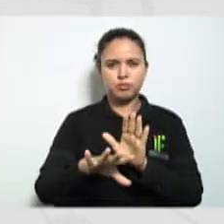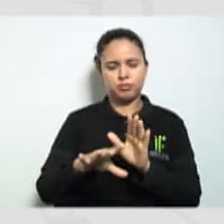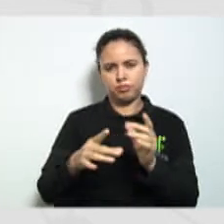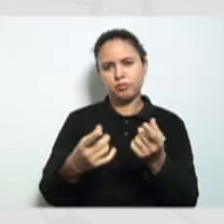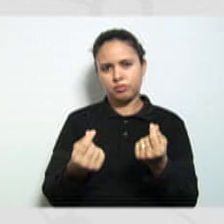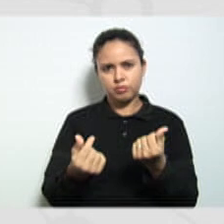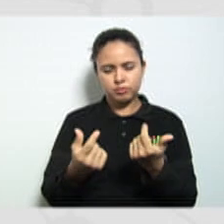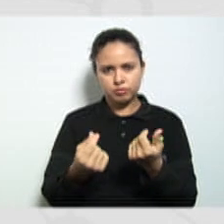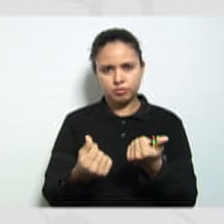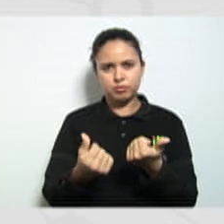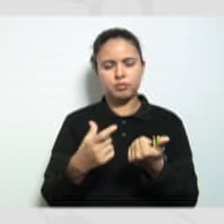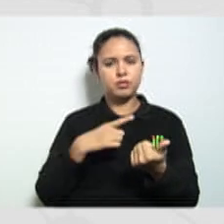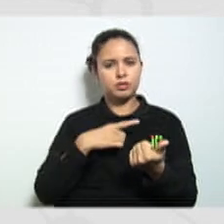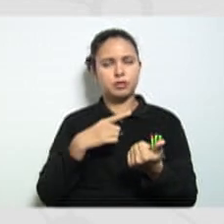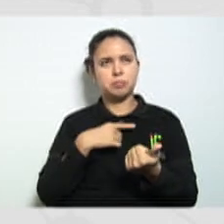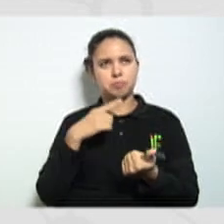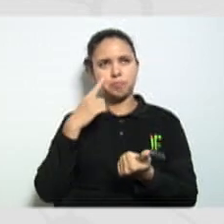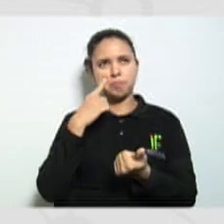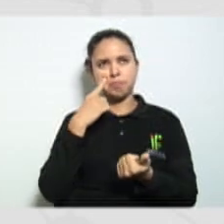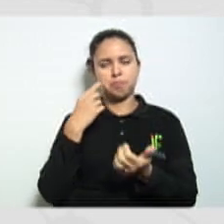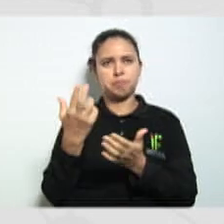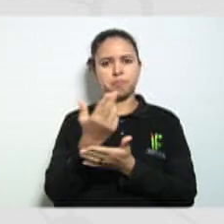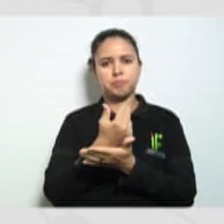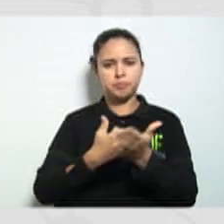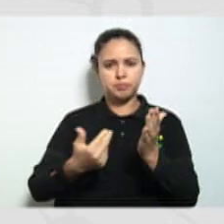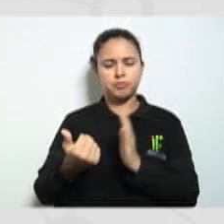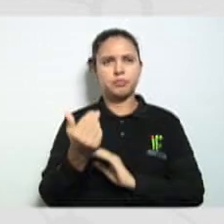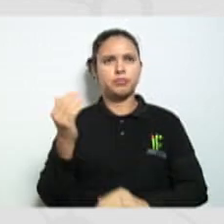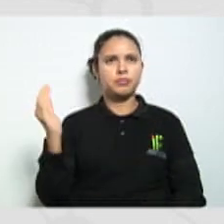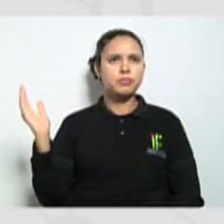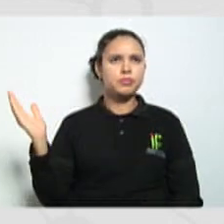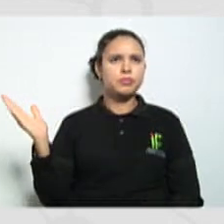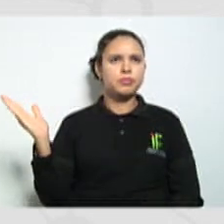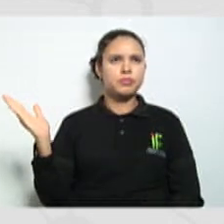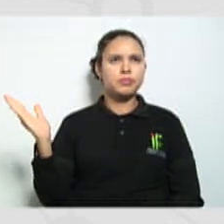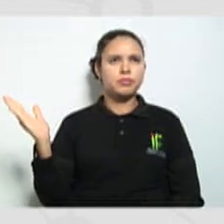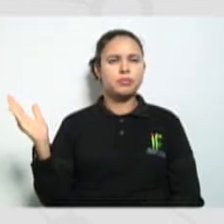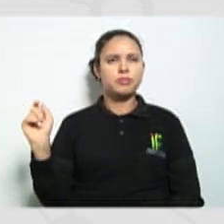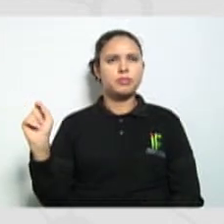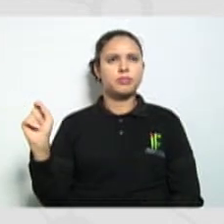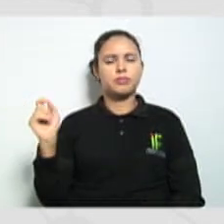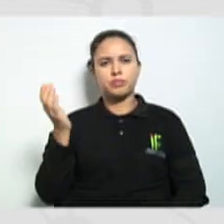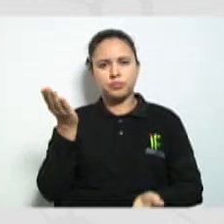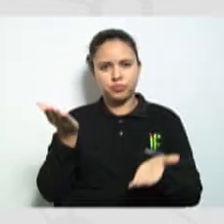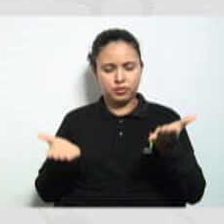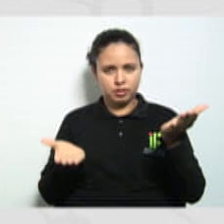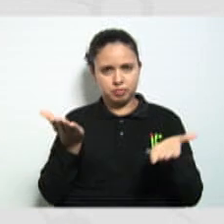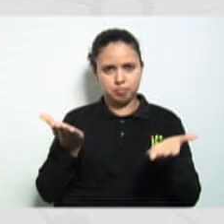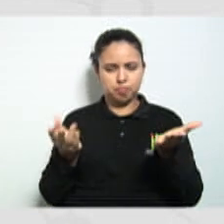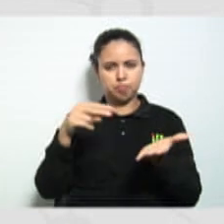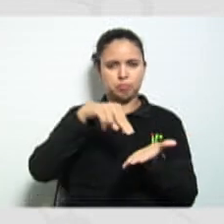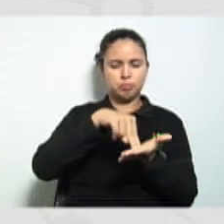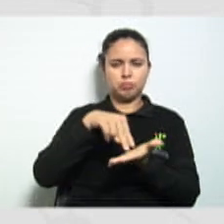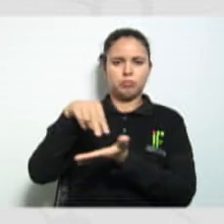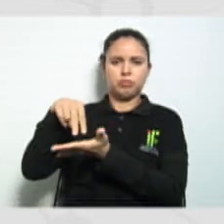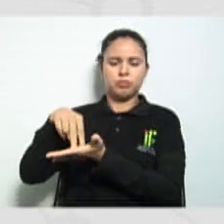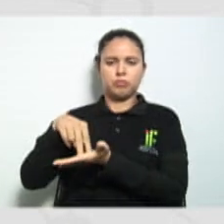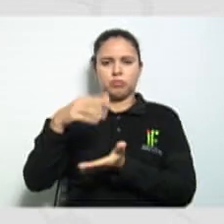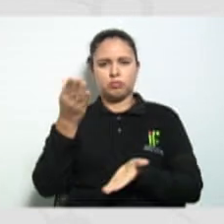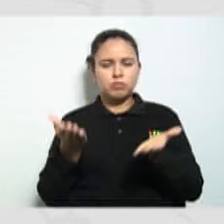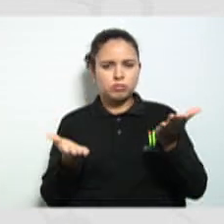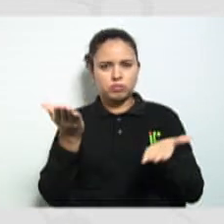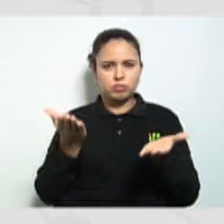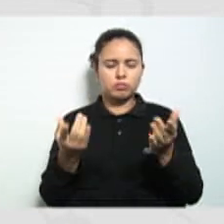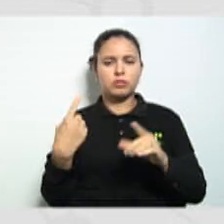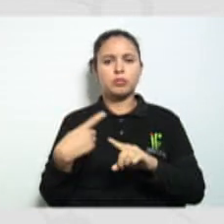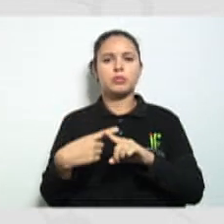olha, essa balancinha. Lembrem que nós já estudamos isso aqui anteriormente. Então, por que eu trouxe essa balança? Porque o